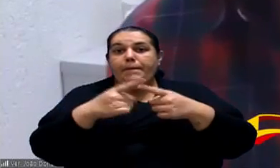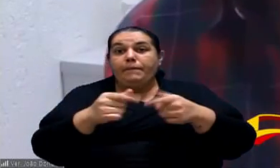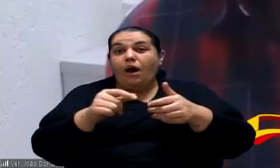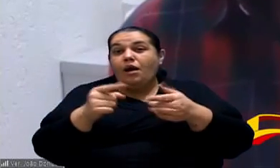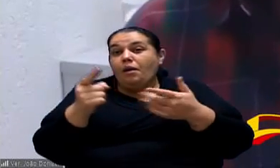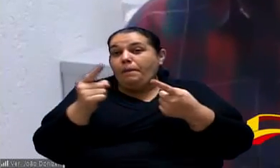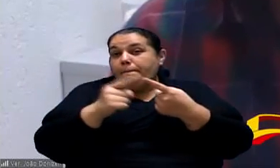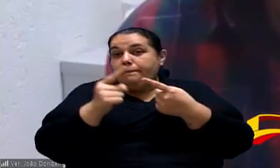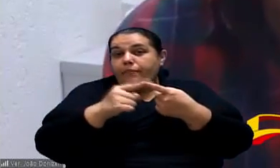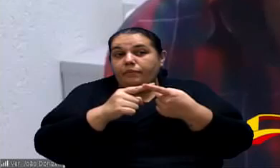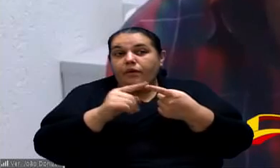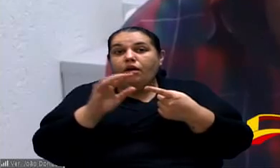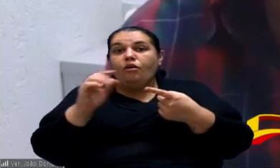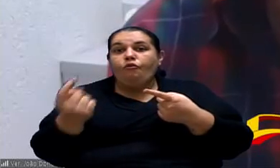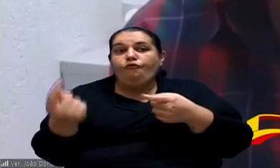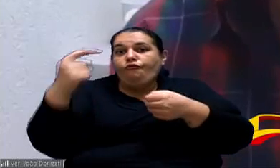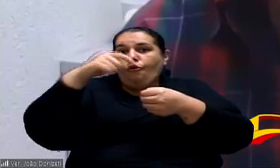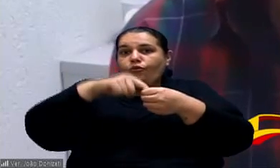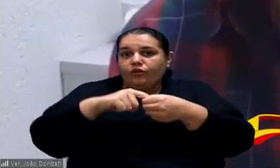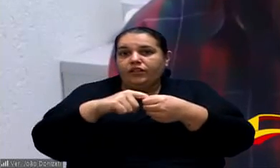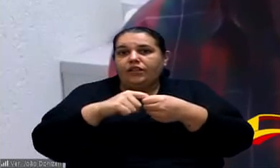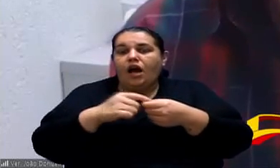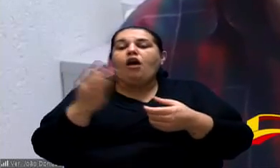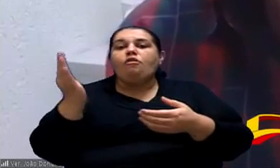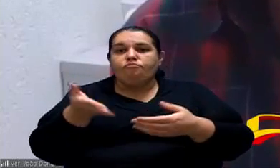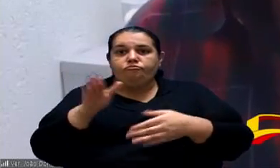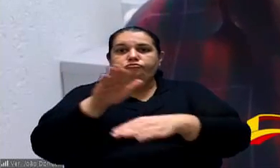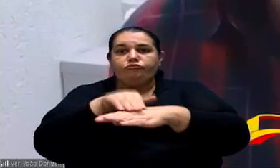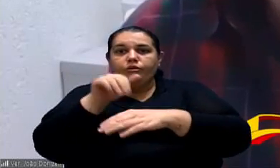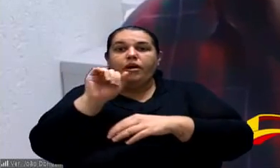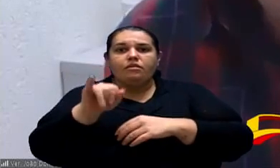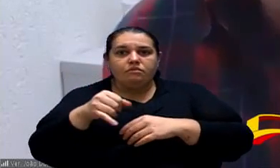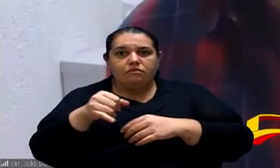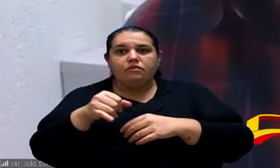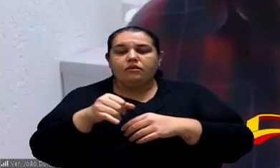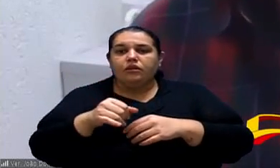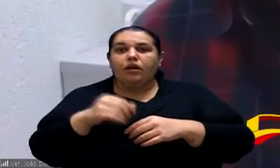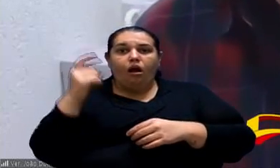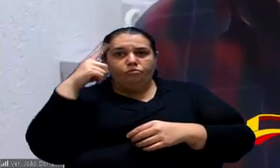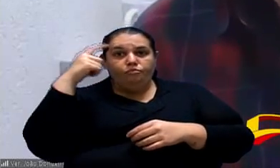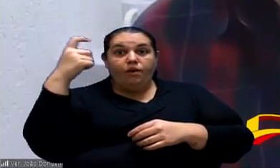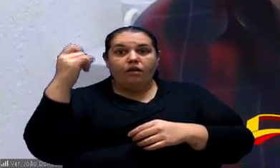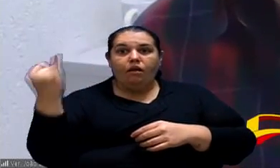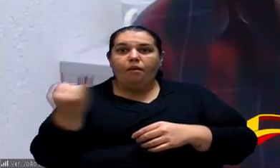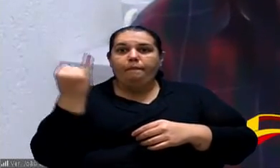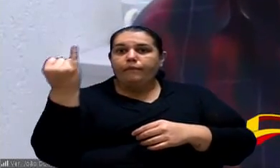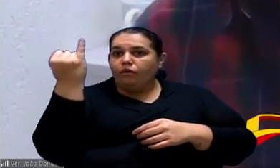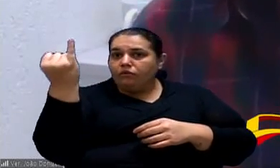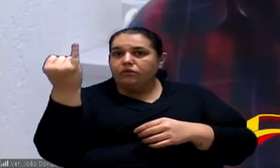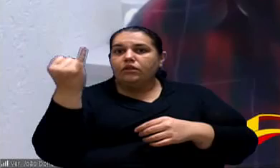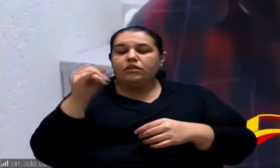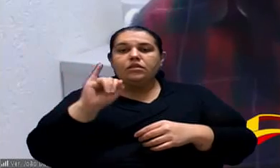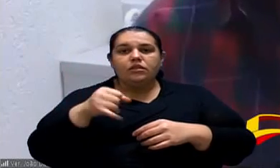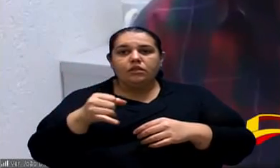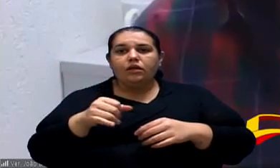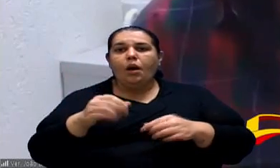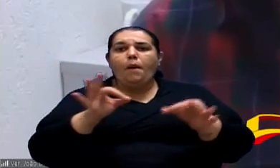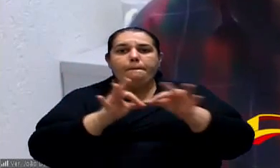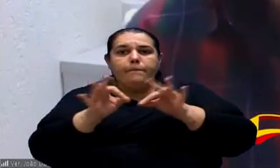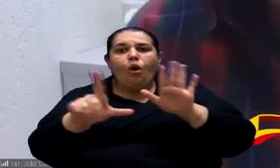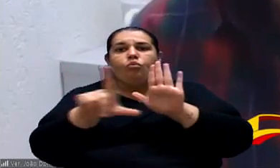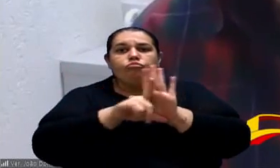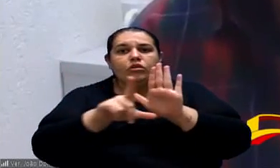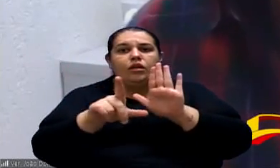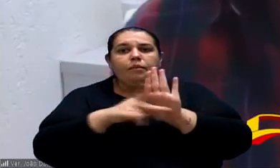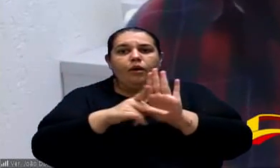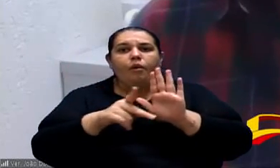fazer isso. E já falei para o Salatiel, vamos lançar essa ideia, se não tiver um projeto de lei, vamos fazer um projeto de lei de tempo